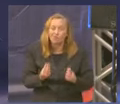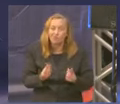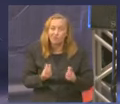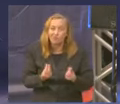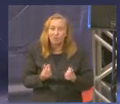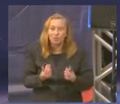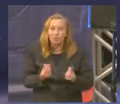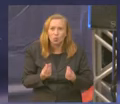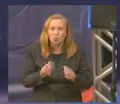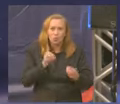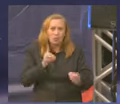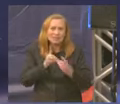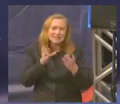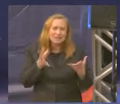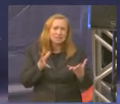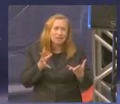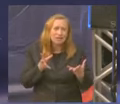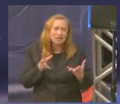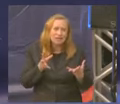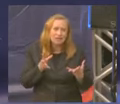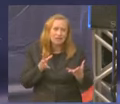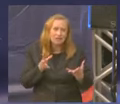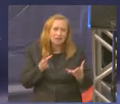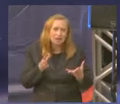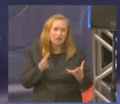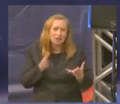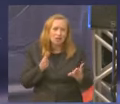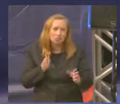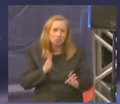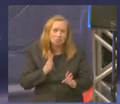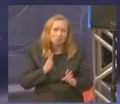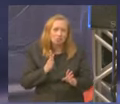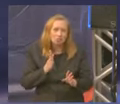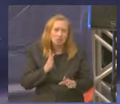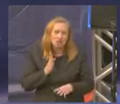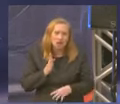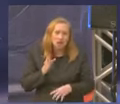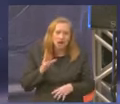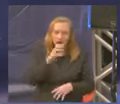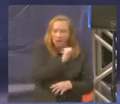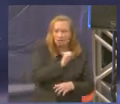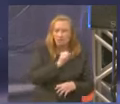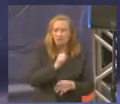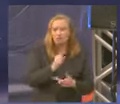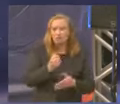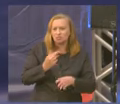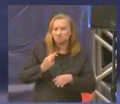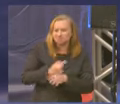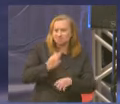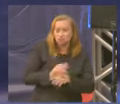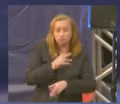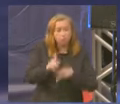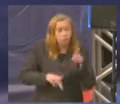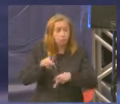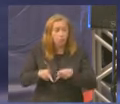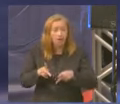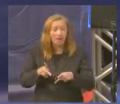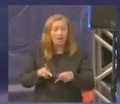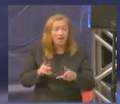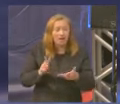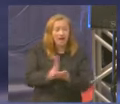o atendimento automatizado, ele ainda encontra grande resistência da população. Muita